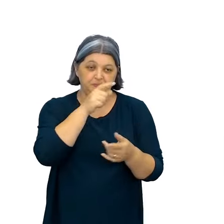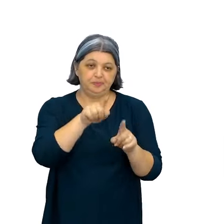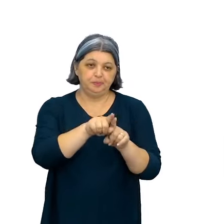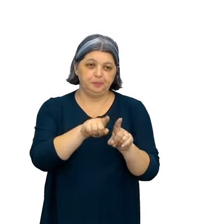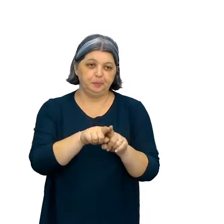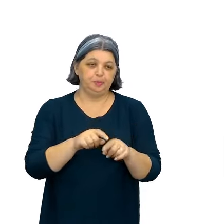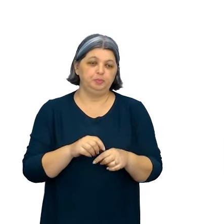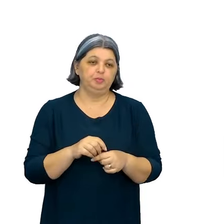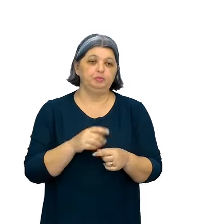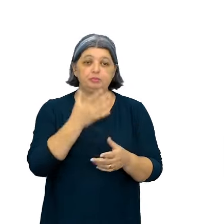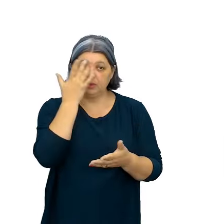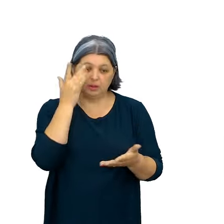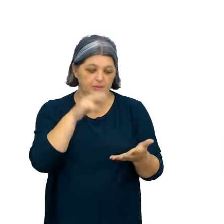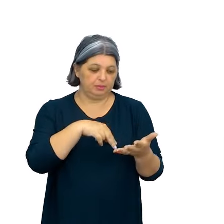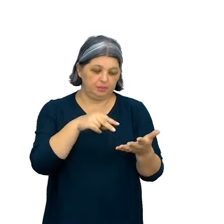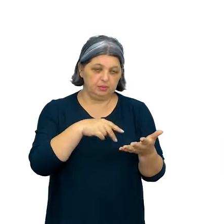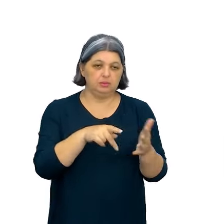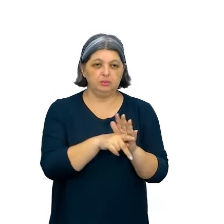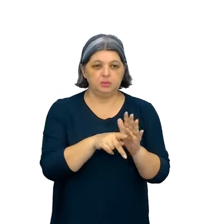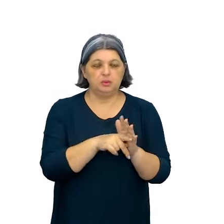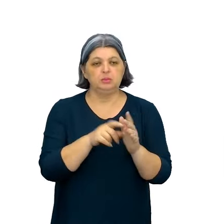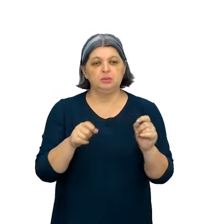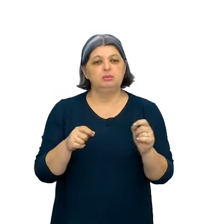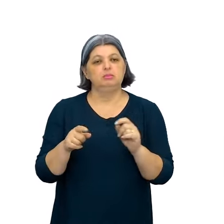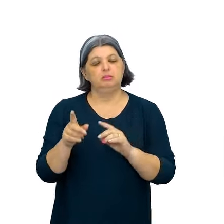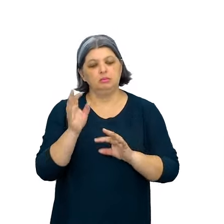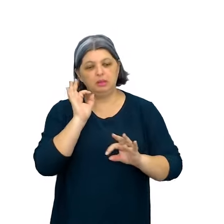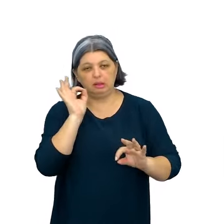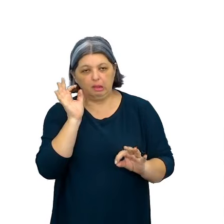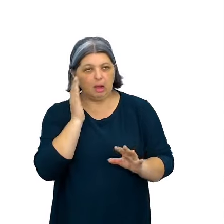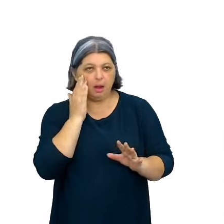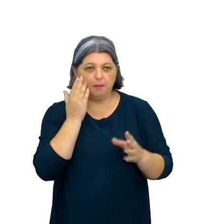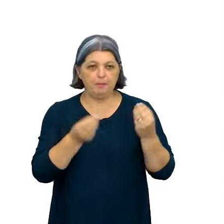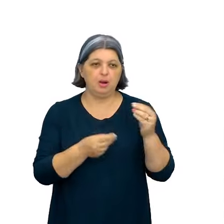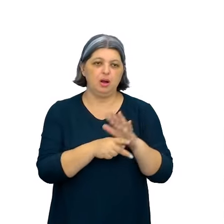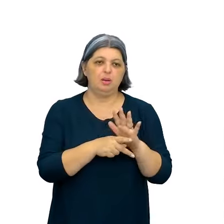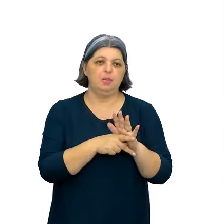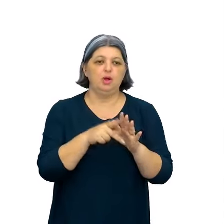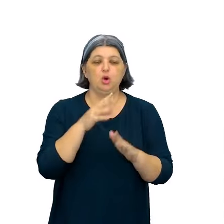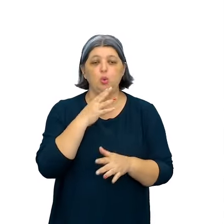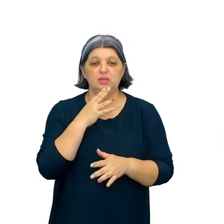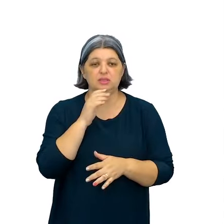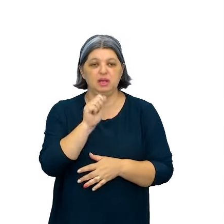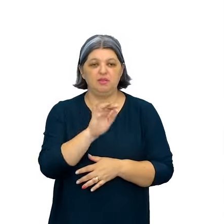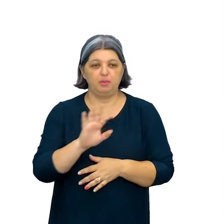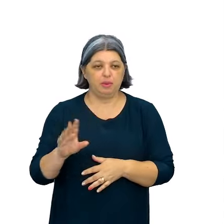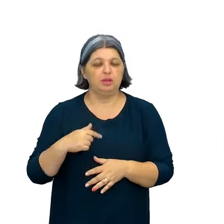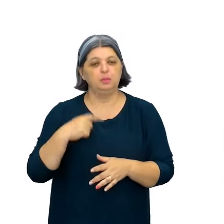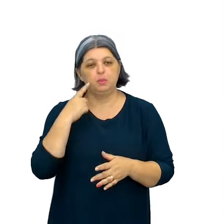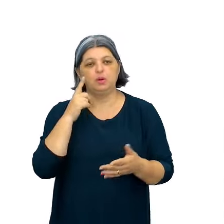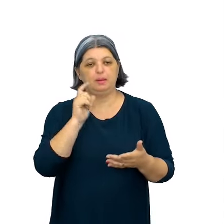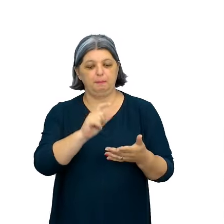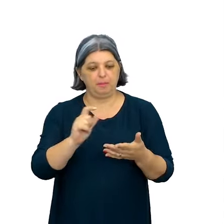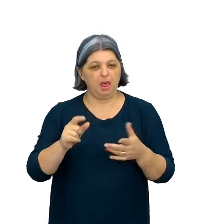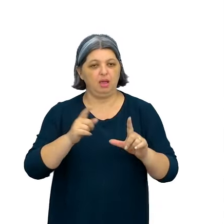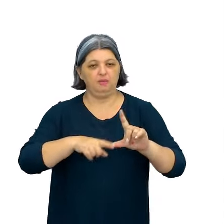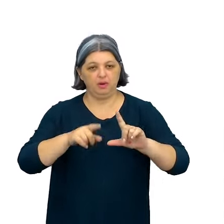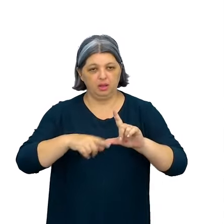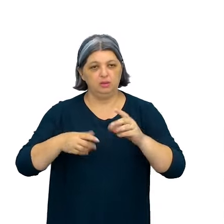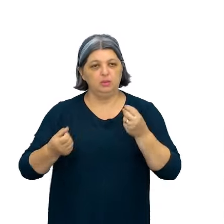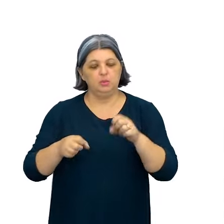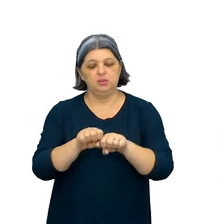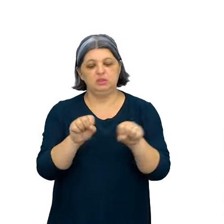o leitor pode dominar as convenções gráficas, pode também conhecer o alfabeto, pode compreender a natureza alfabética do nosso sistema de